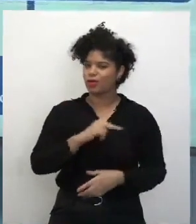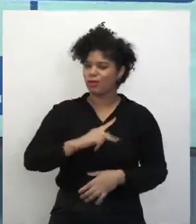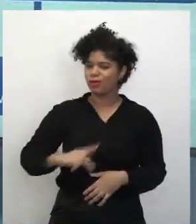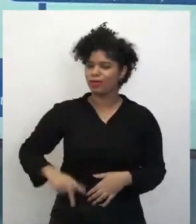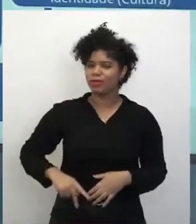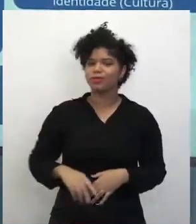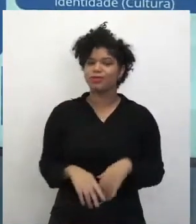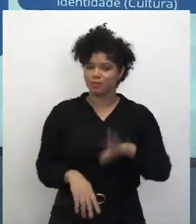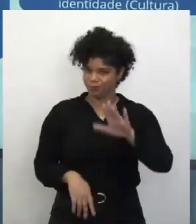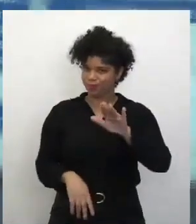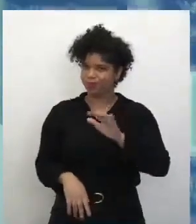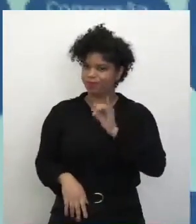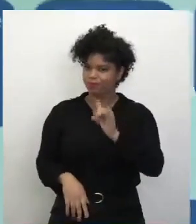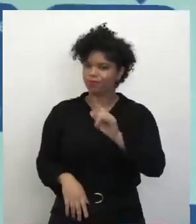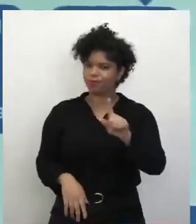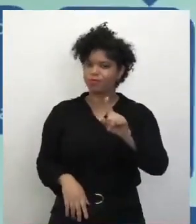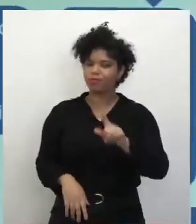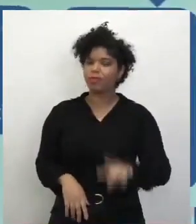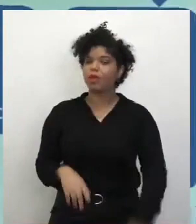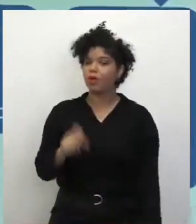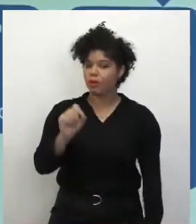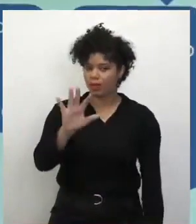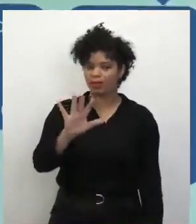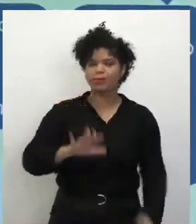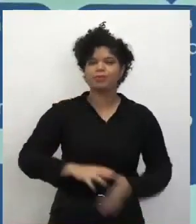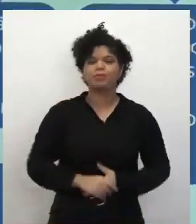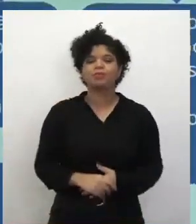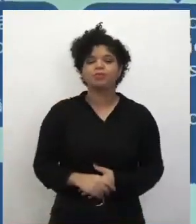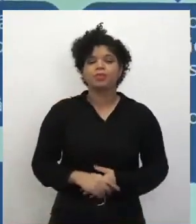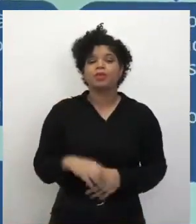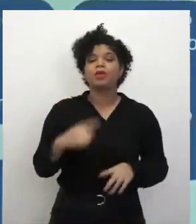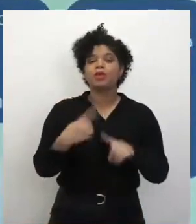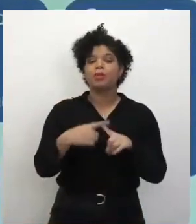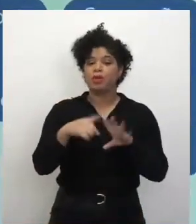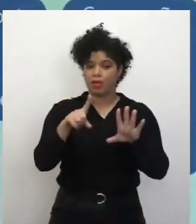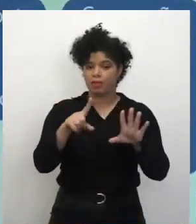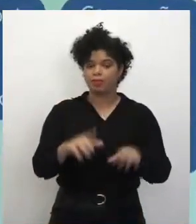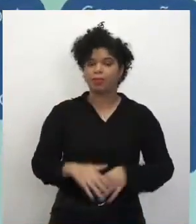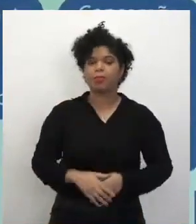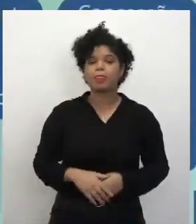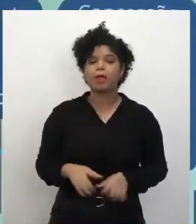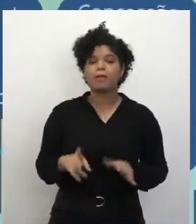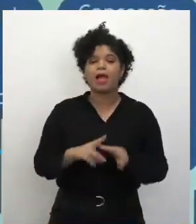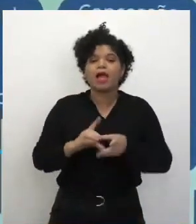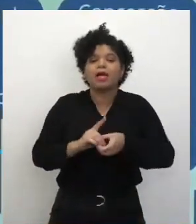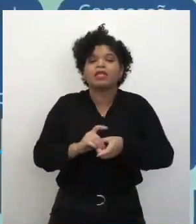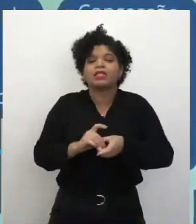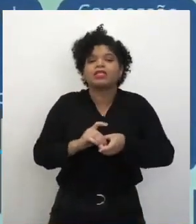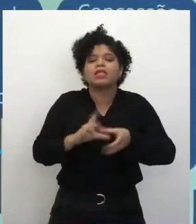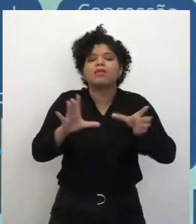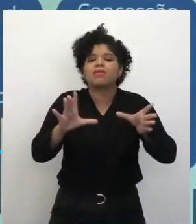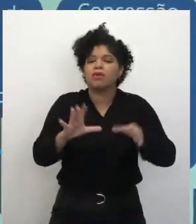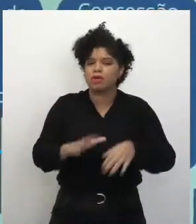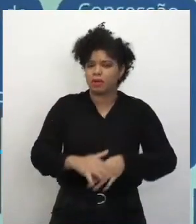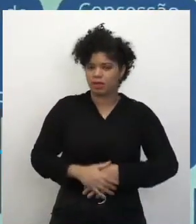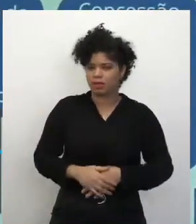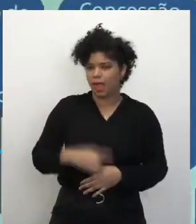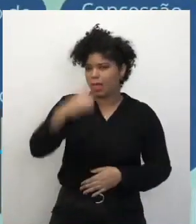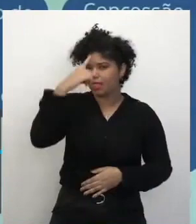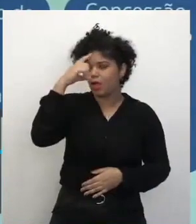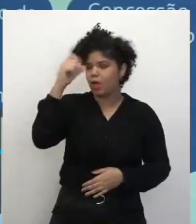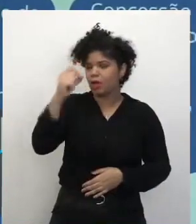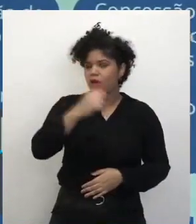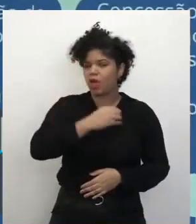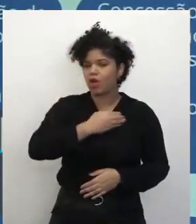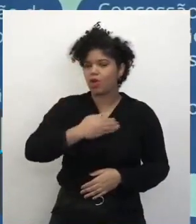eu preciso falar um negócio rapidinho normalmente num sistema democrático é o líder ele se